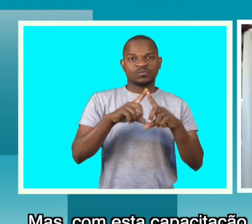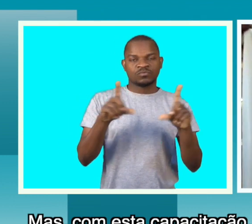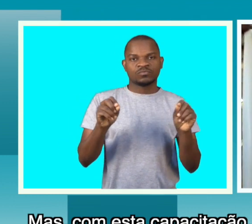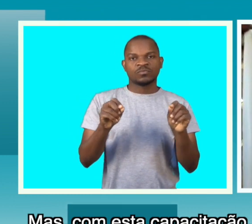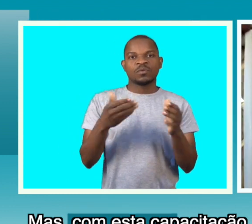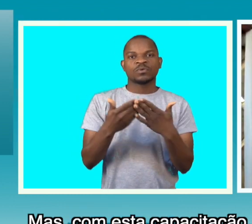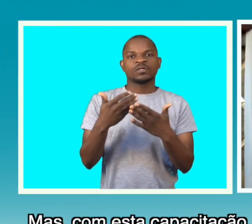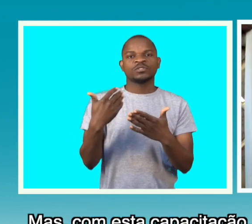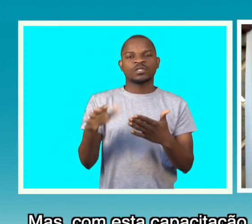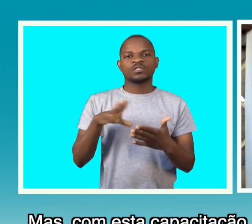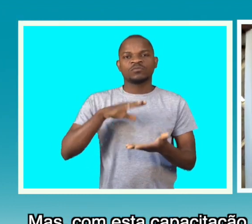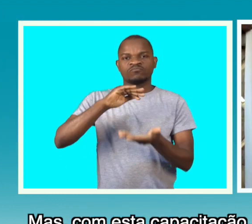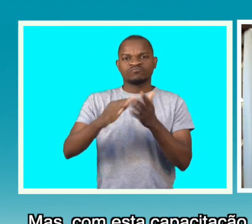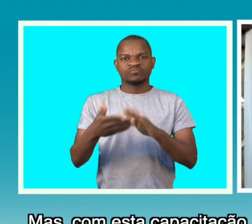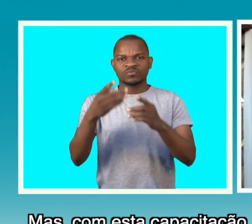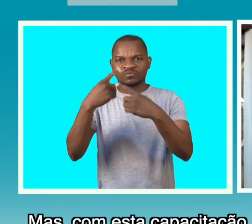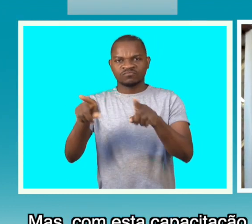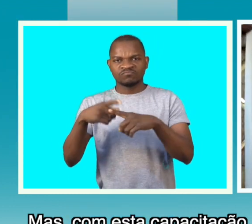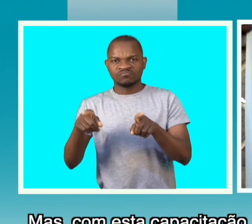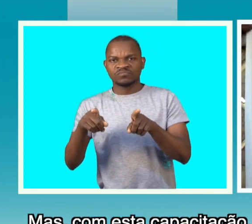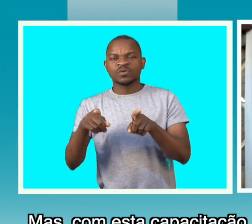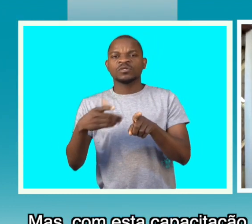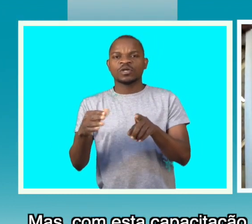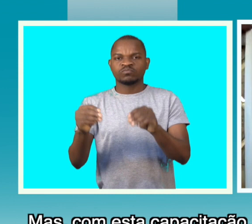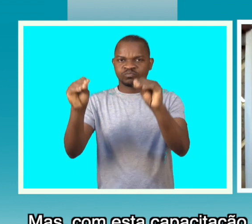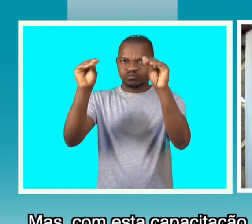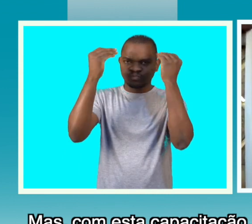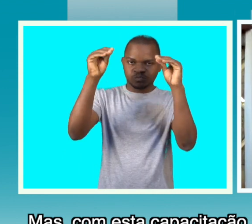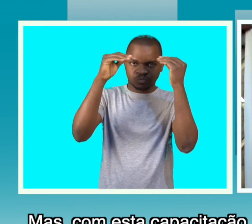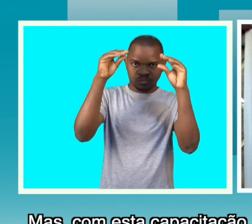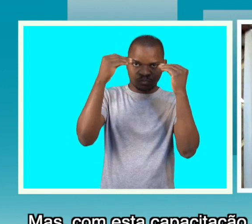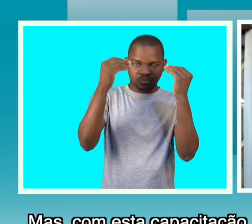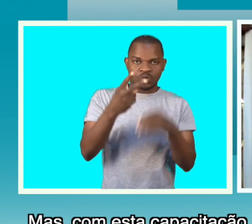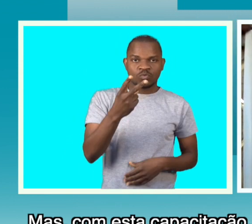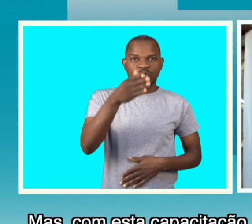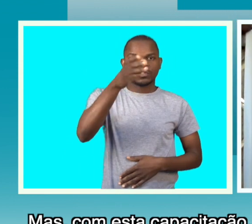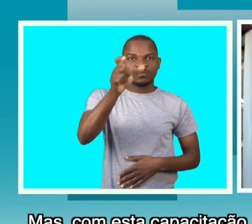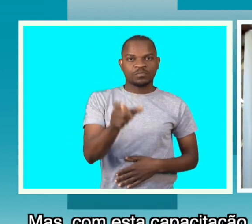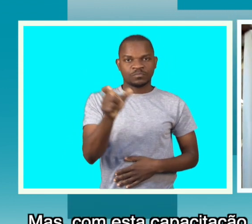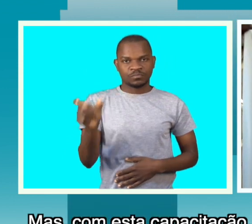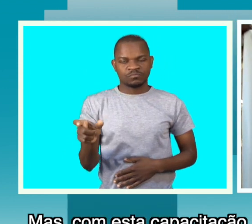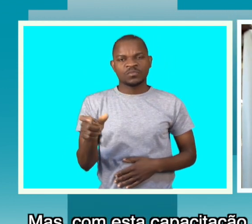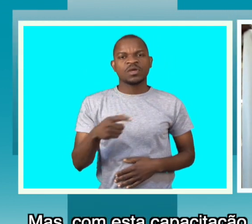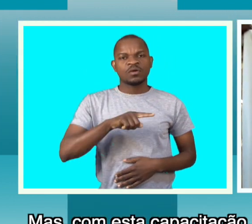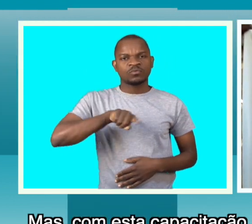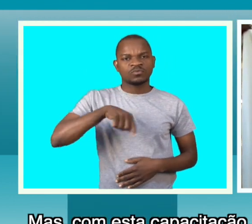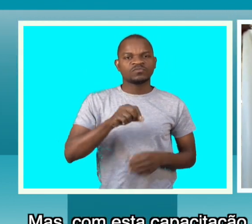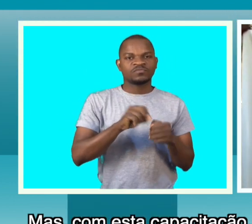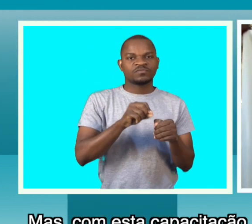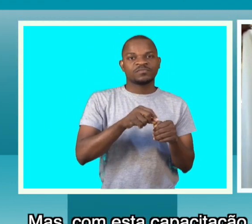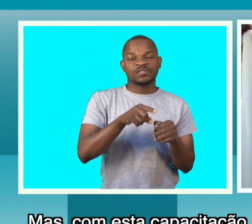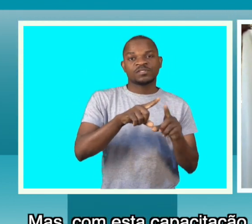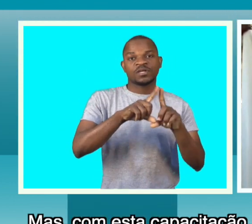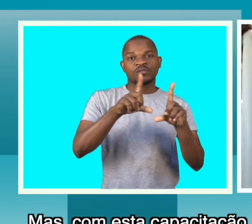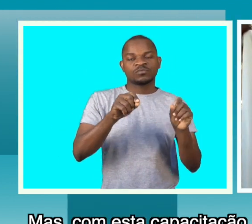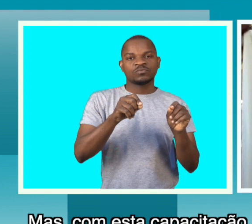aqui, através dos meus formadores, senhores, Flareiras e senhor Eden, vou implementar esse conhecimento